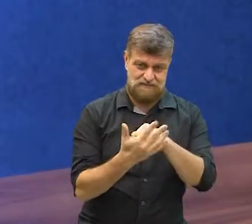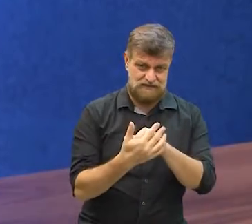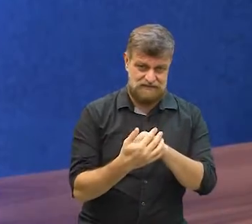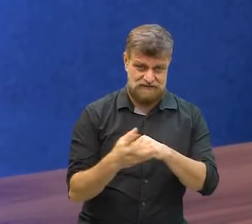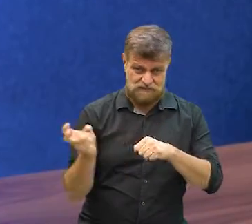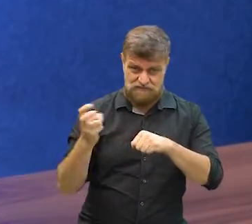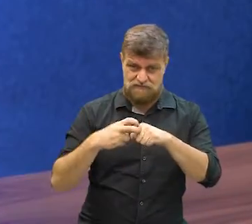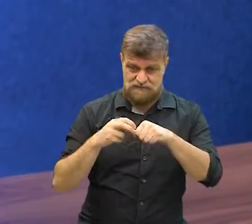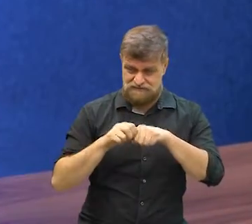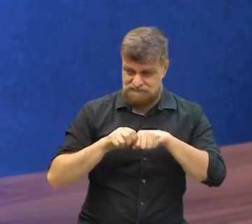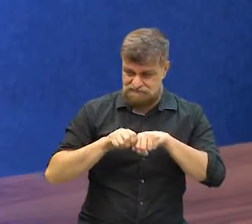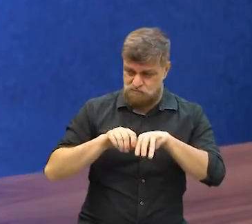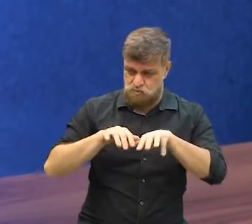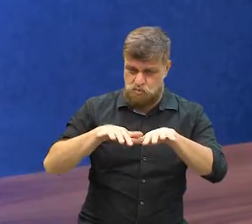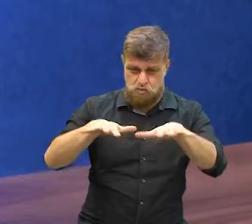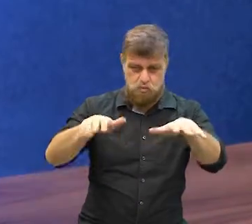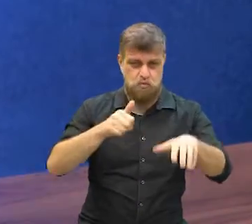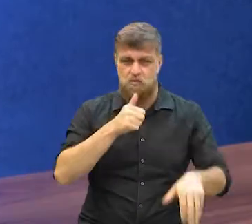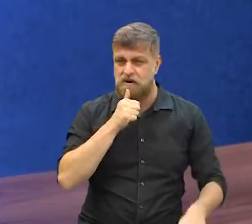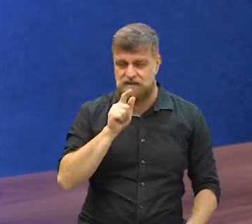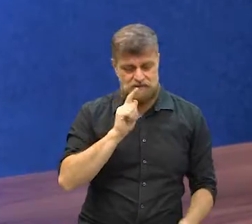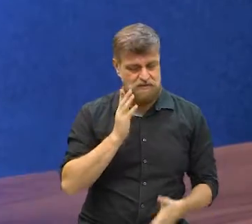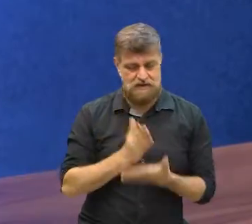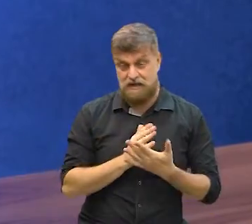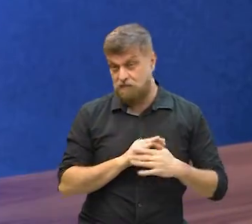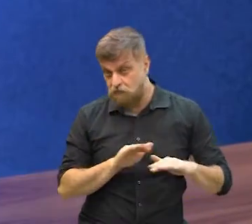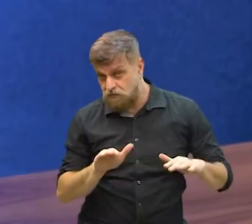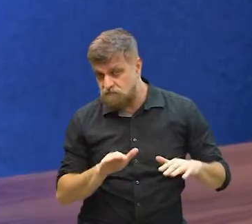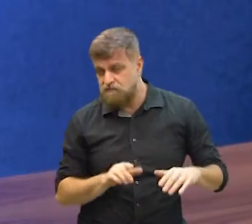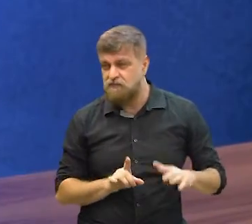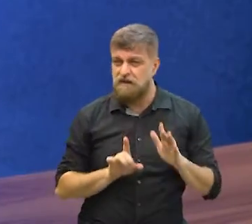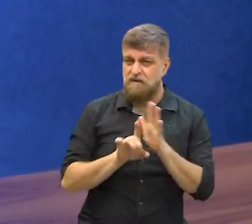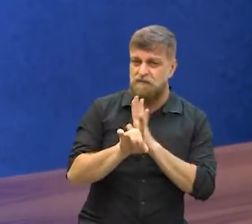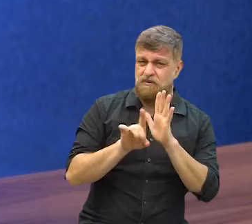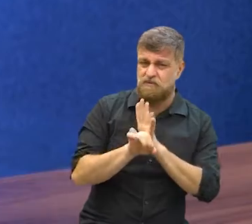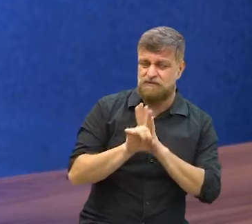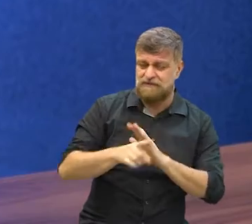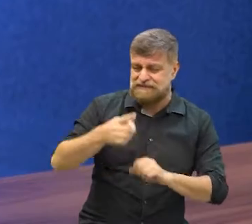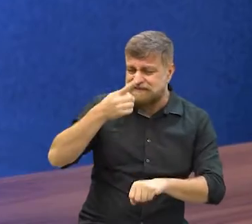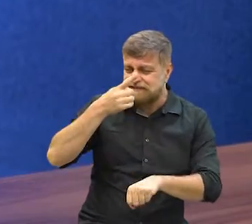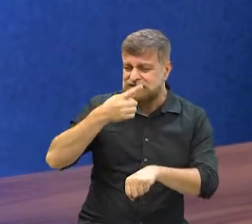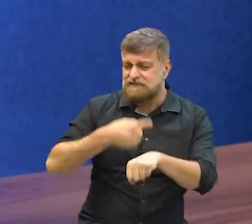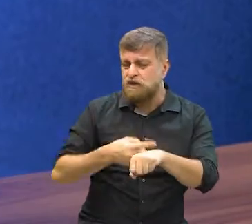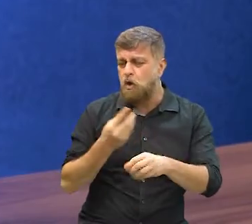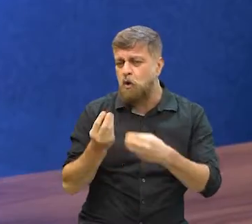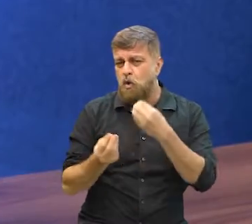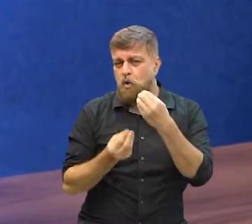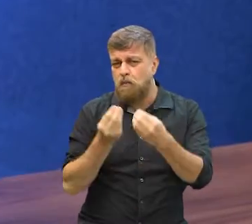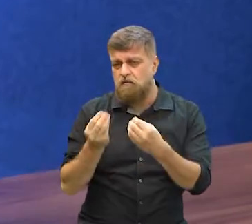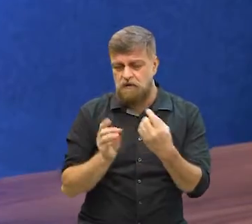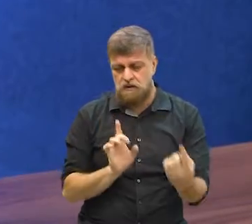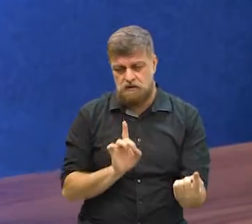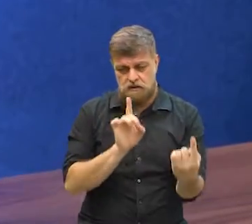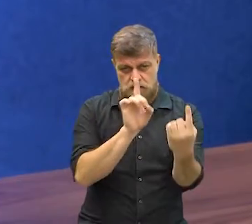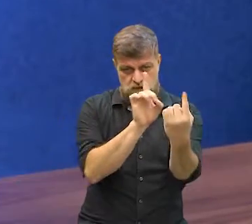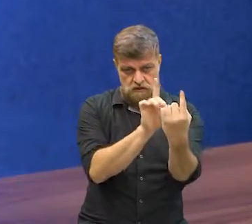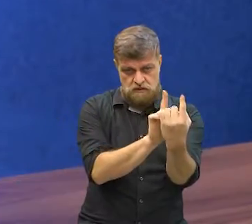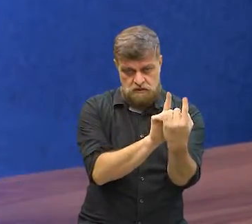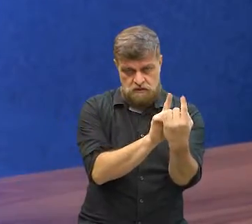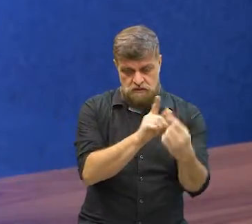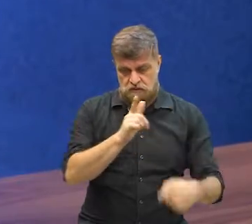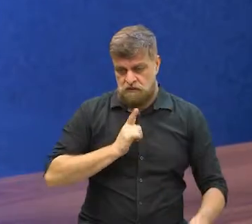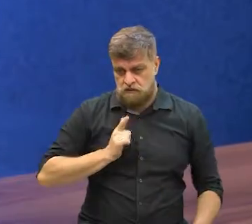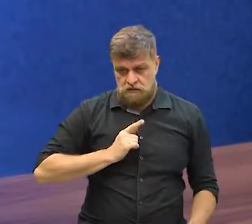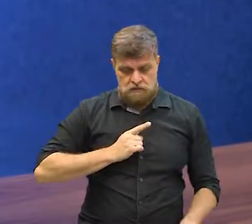vírus está aí, a pandemia no geral ainda não acabou, mas como foi viver aquele momento e atendendo ou